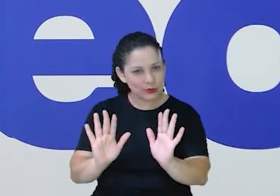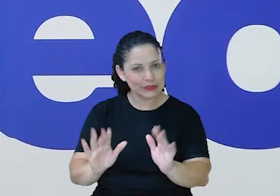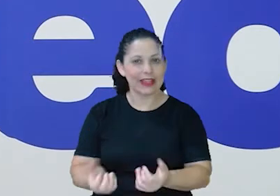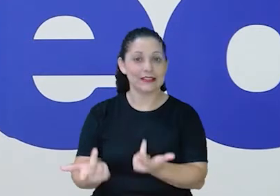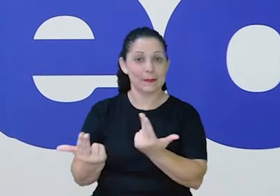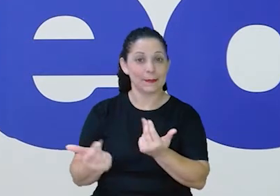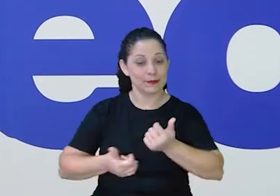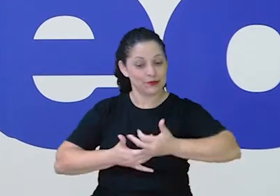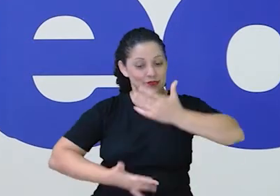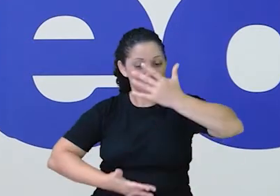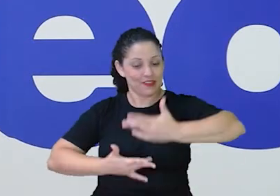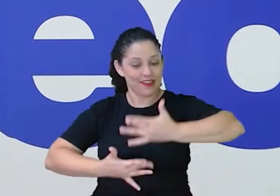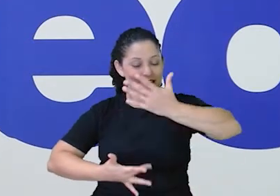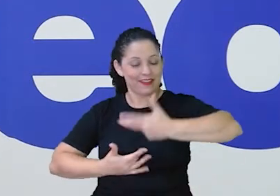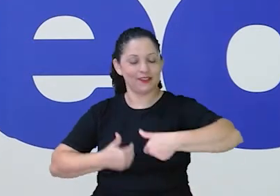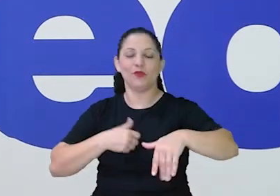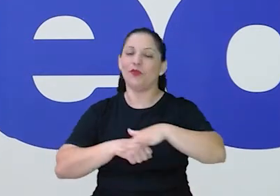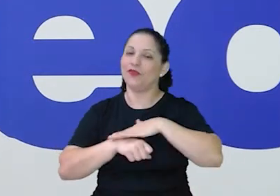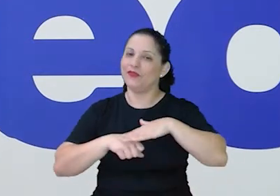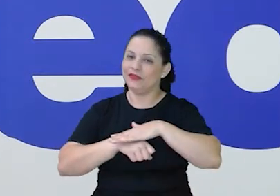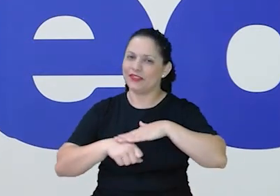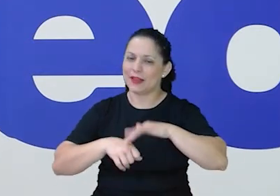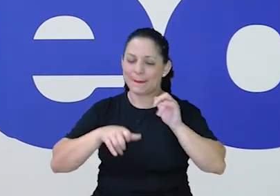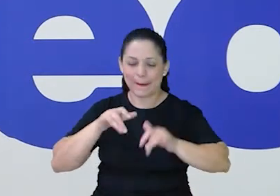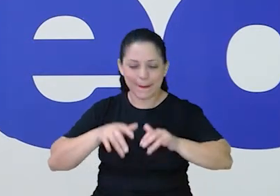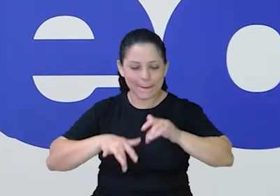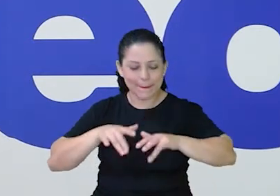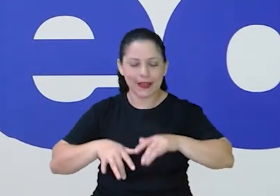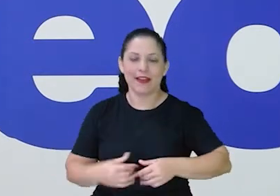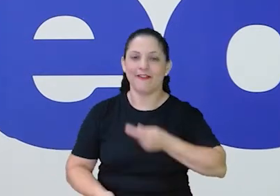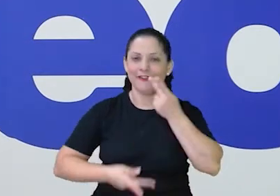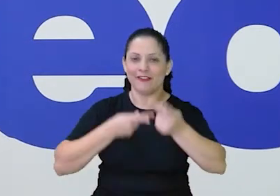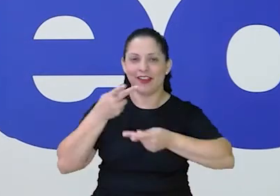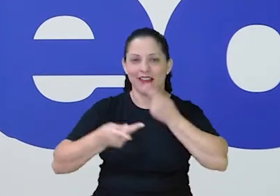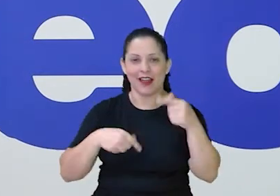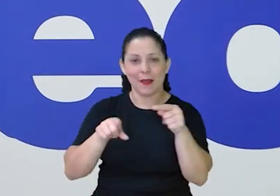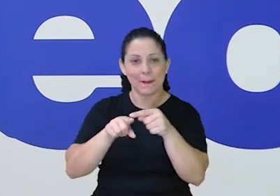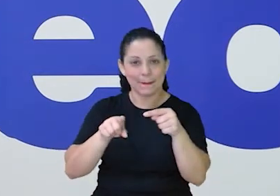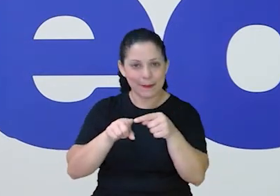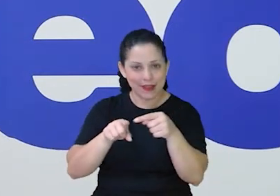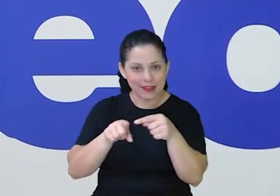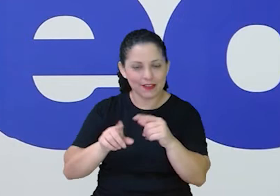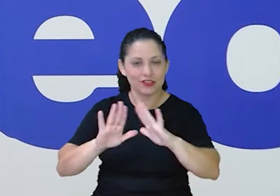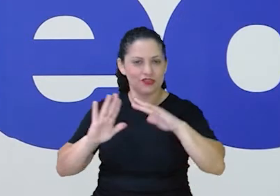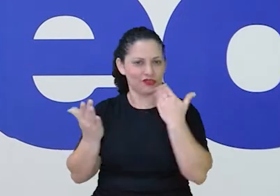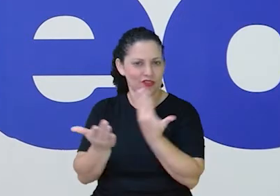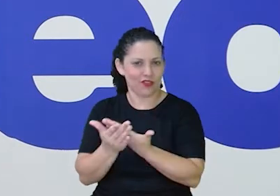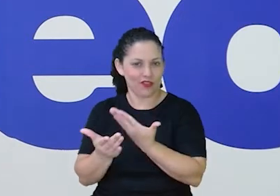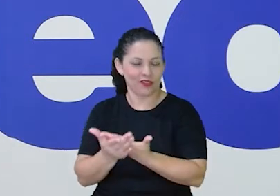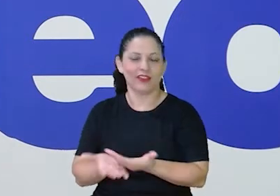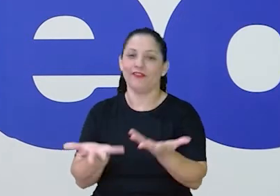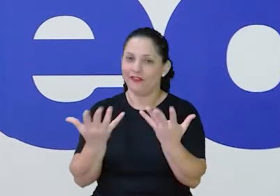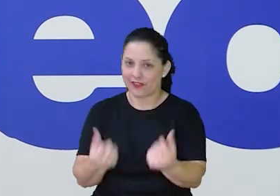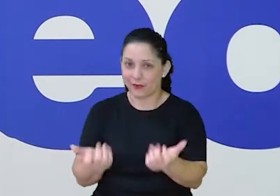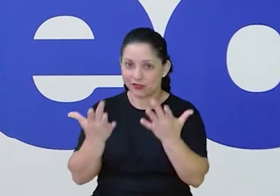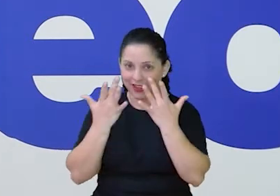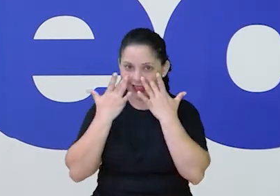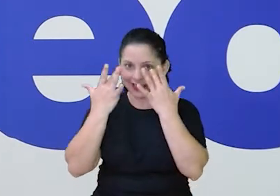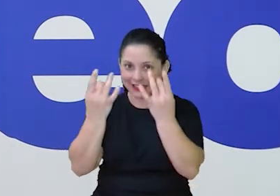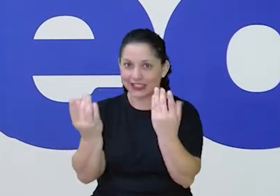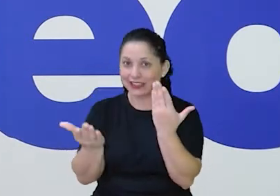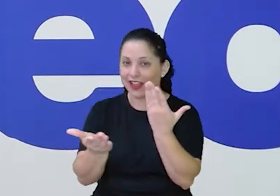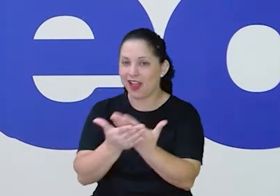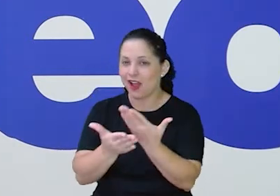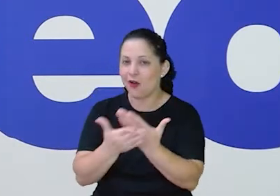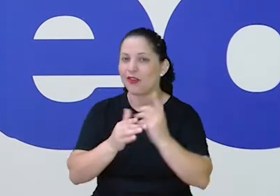aqui no chat, que eu estava falando para eles estavam falando sobre seus bairros, suas escolas, e aí eu disse, vamos prestar atenção na